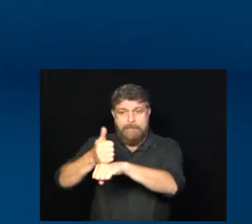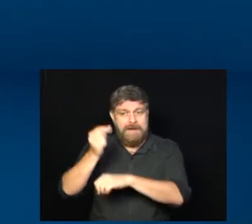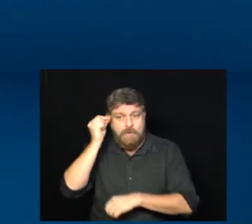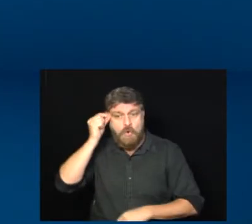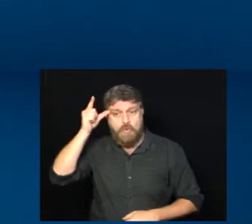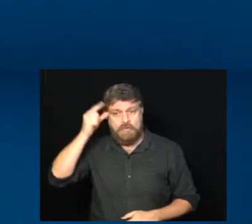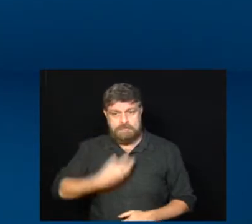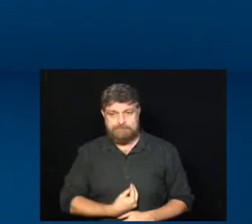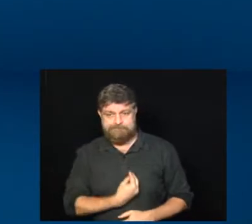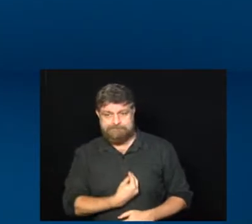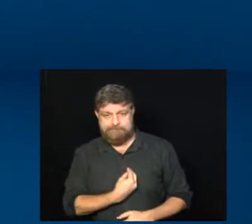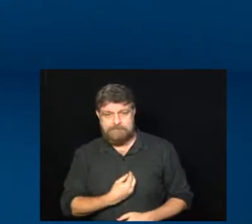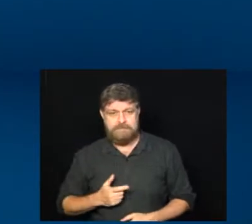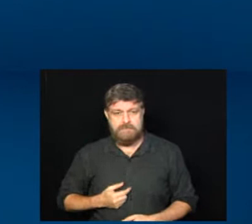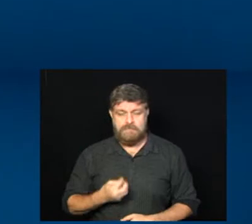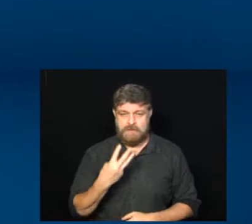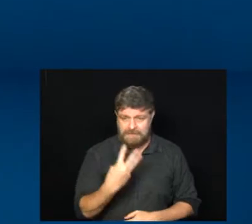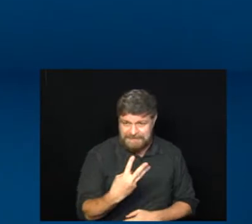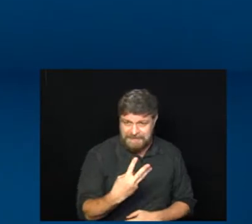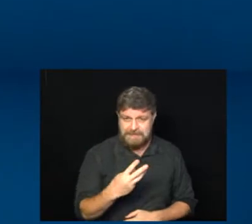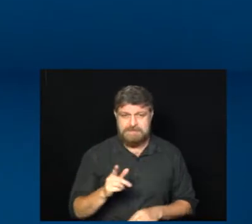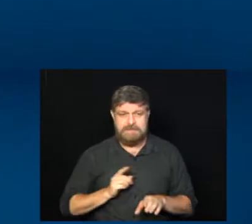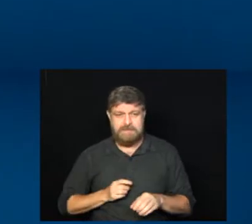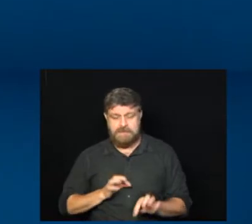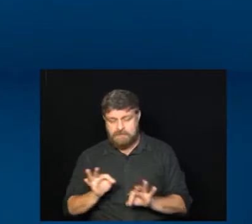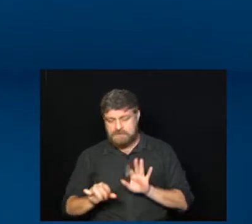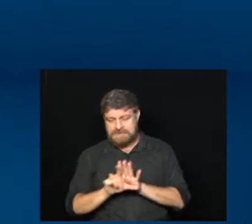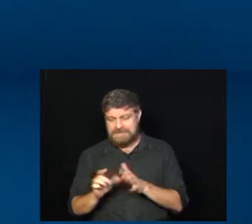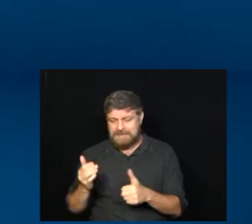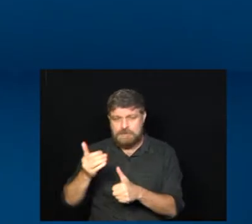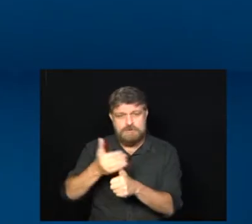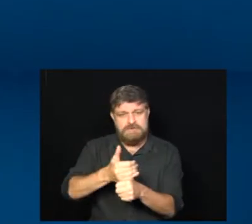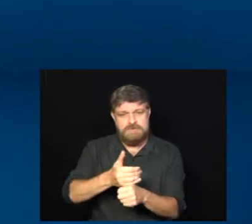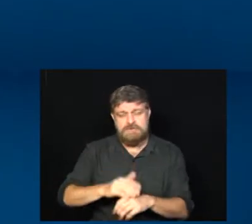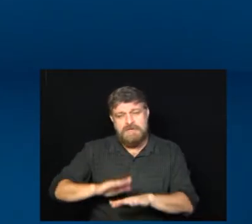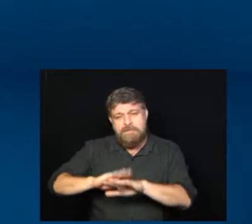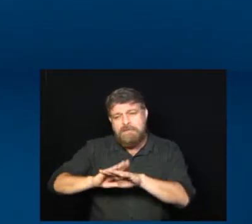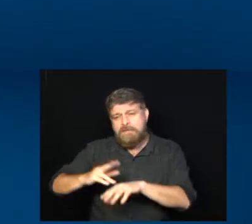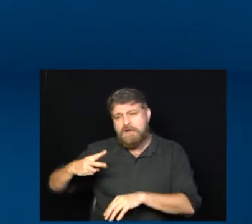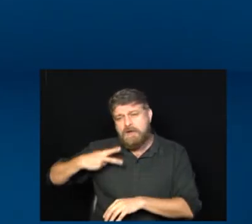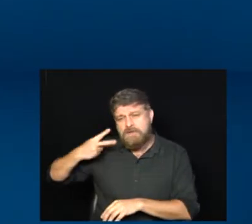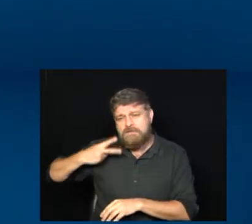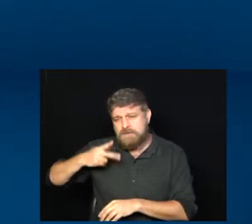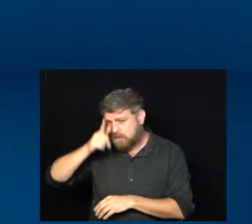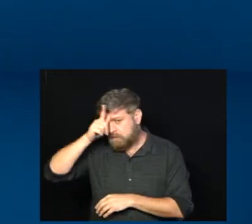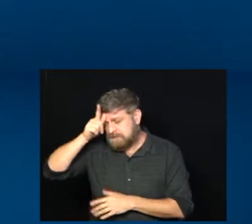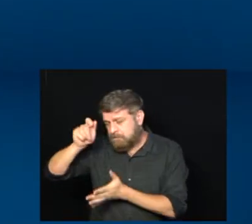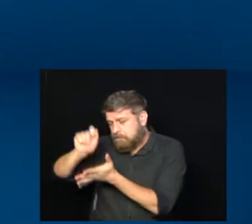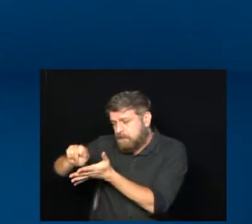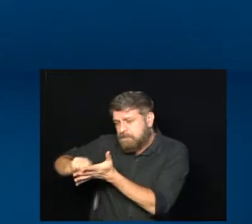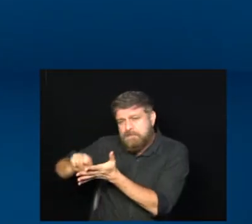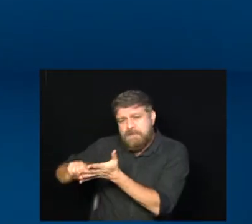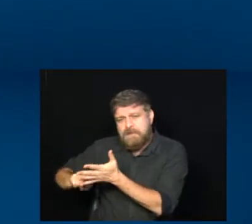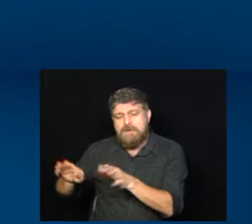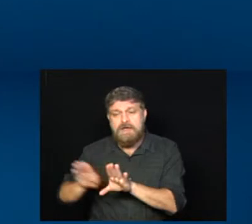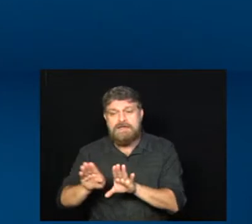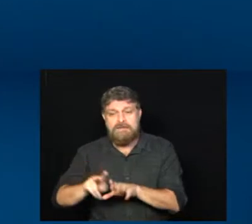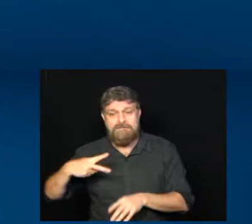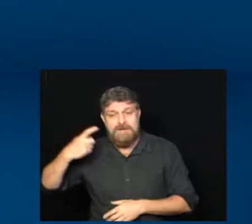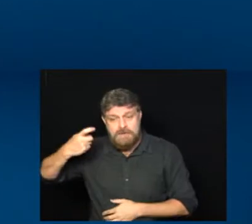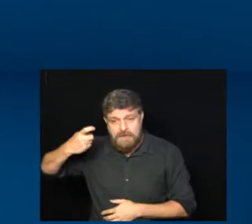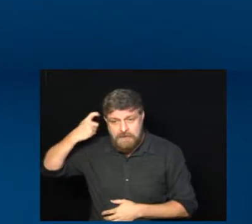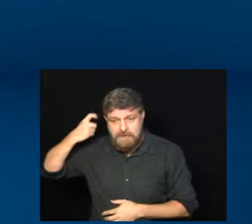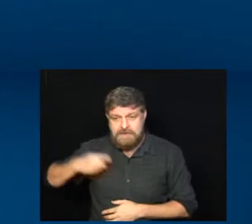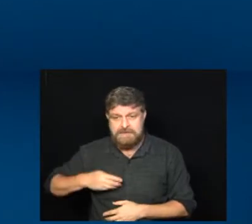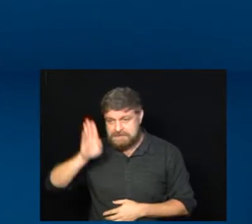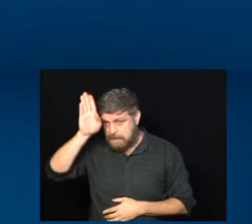Presente. O item 3 da pauta é o substitutivo total ao projeto de lei de autoria do vereador Gustavo Peta e dos ex-vereadores